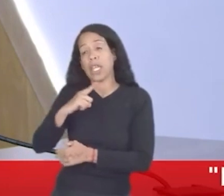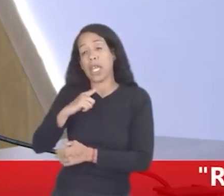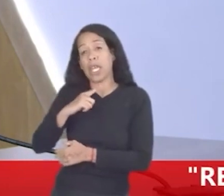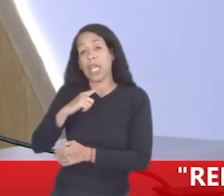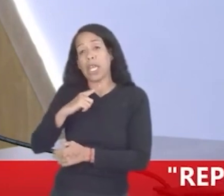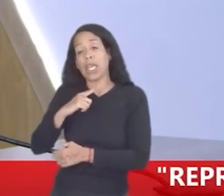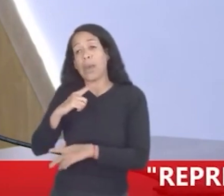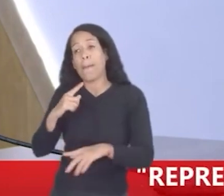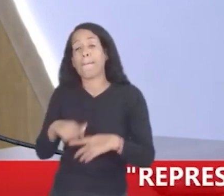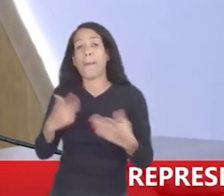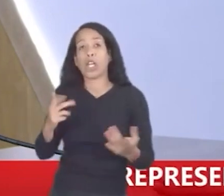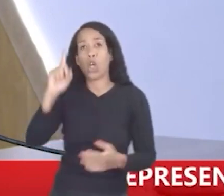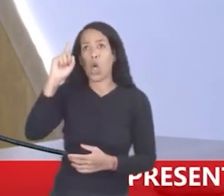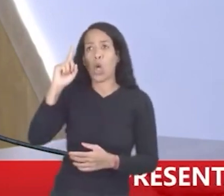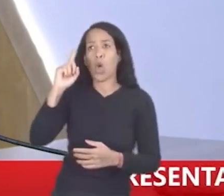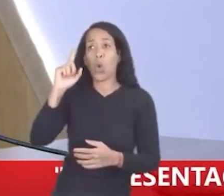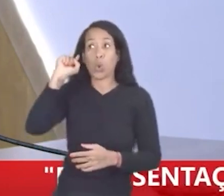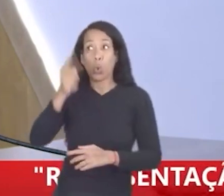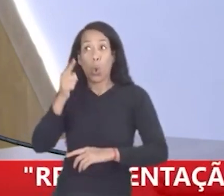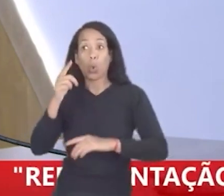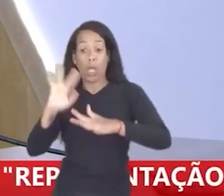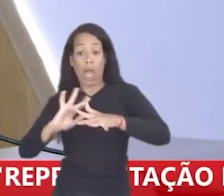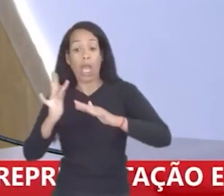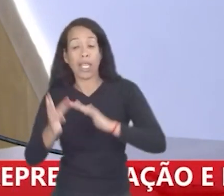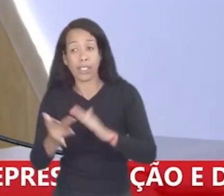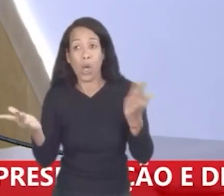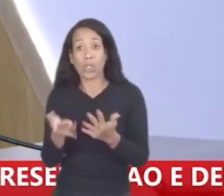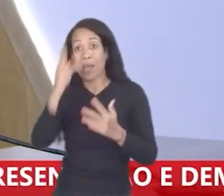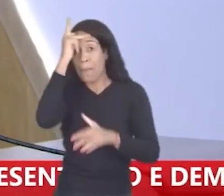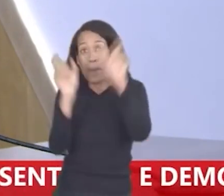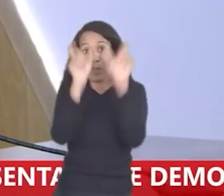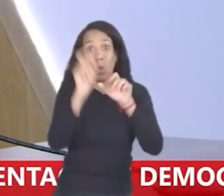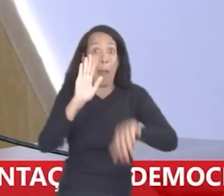fortunas. Os donos das redes sociais hoje são as pessoas